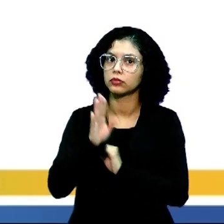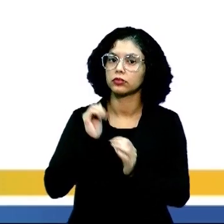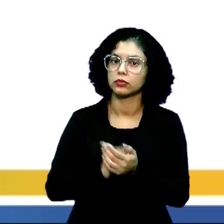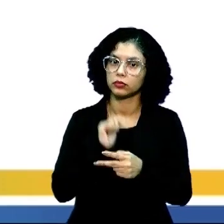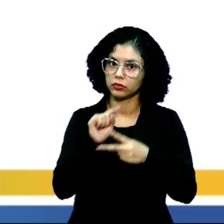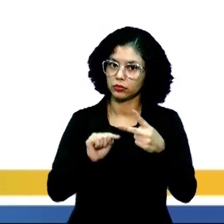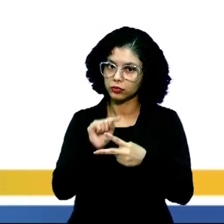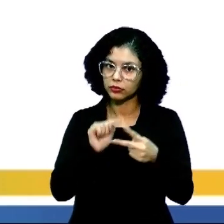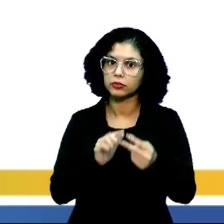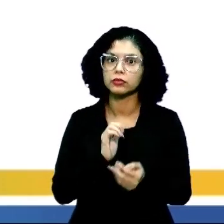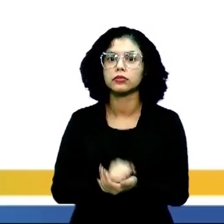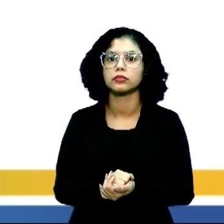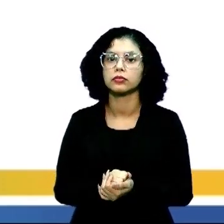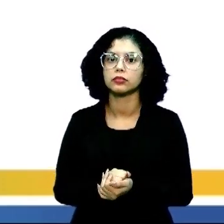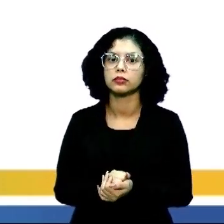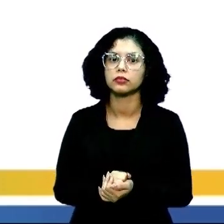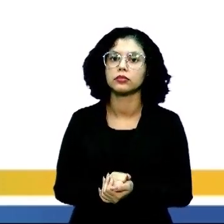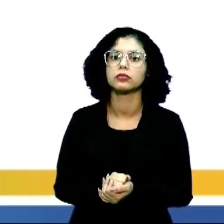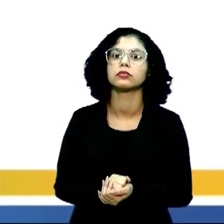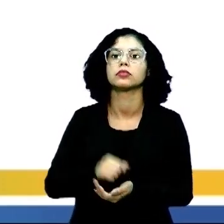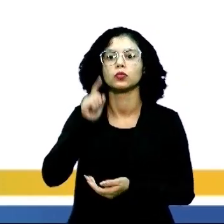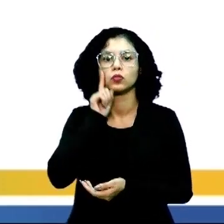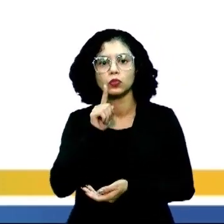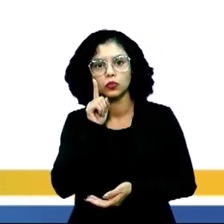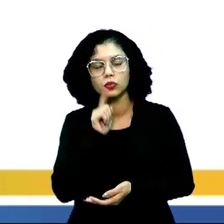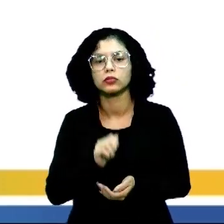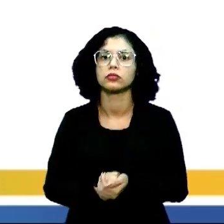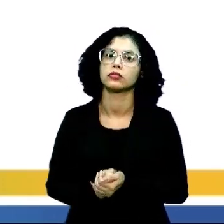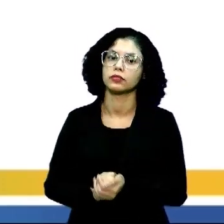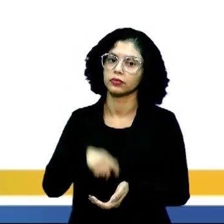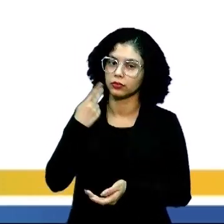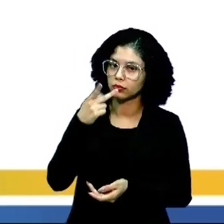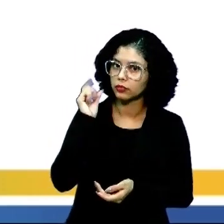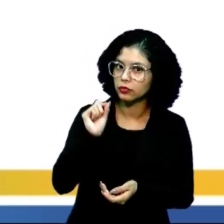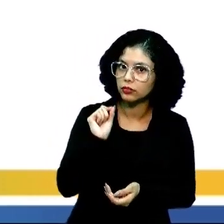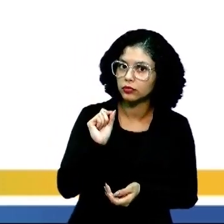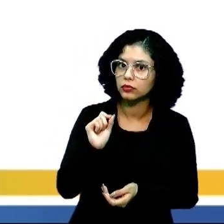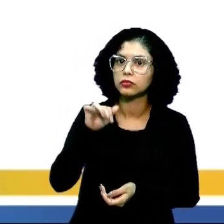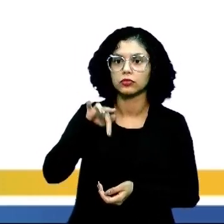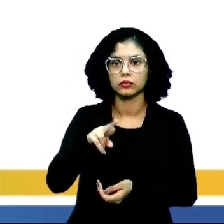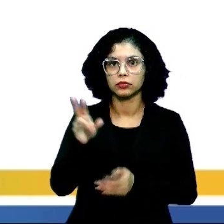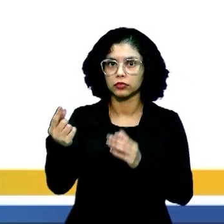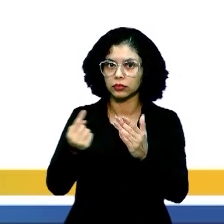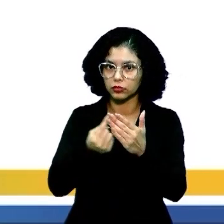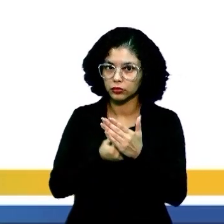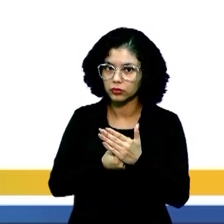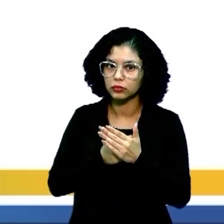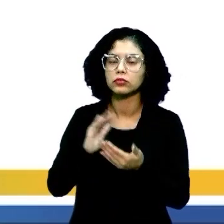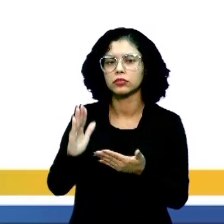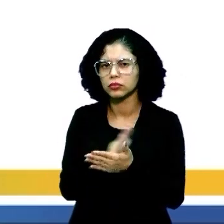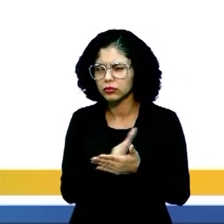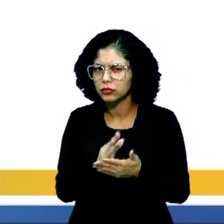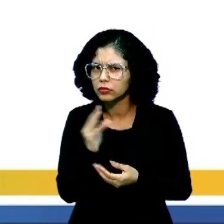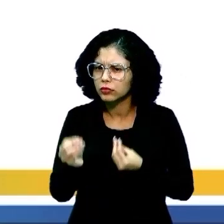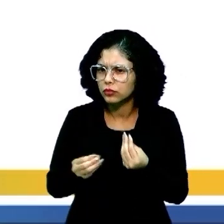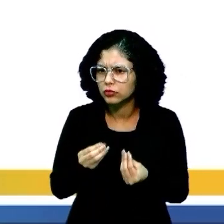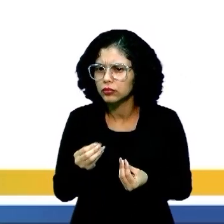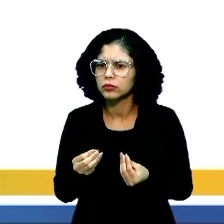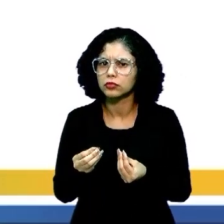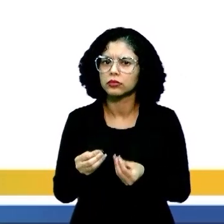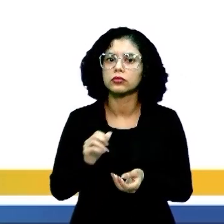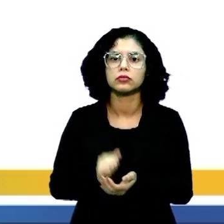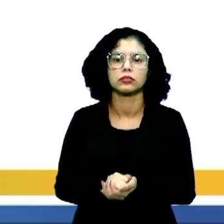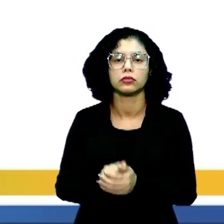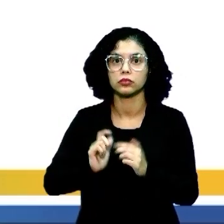duas palavras. Os Estados Unidos, eles alegavam que o Iraque escondia, de alguma forma, um